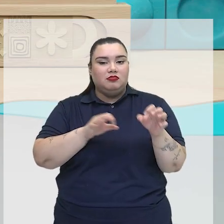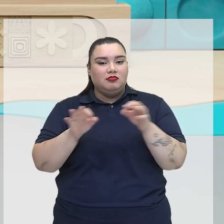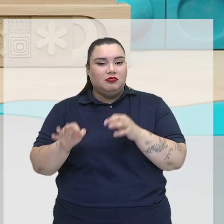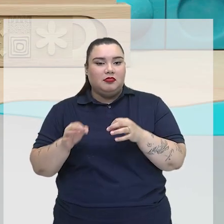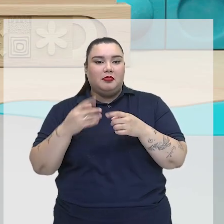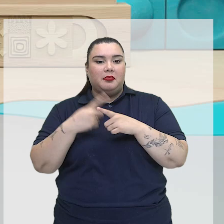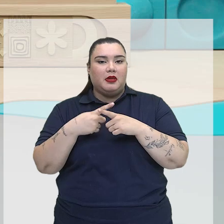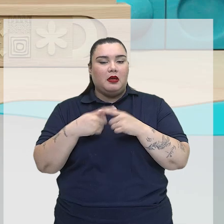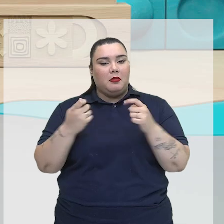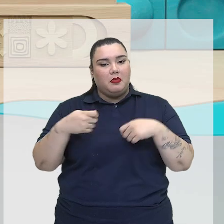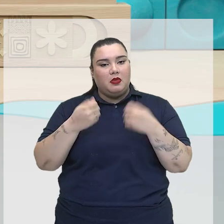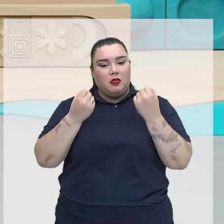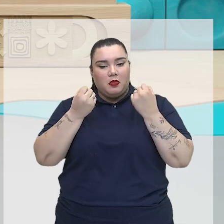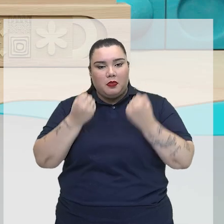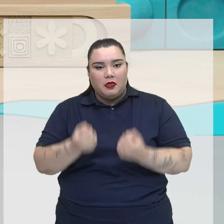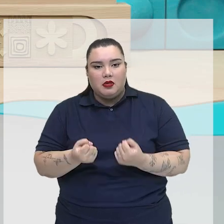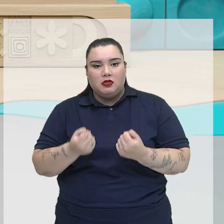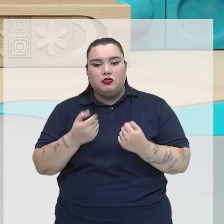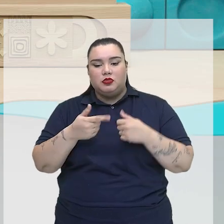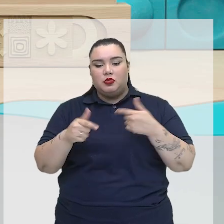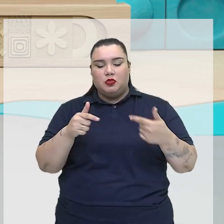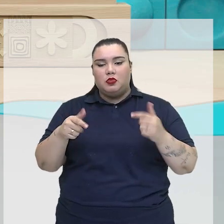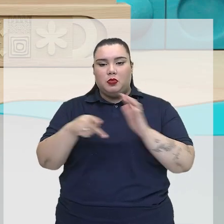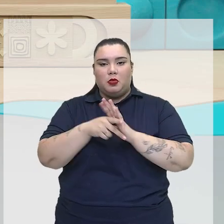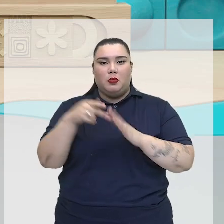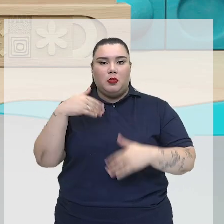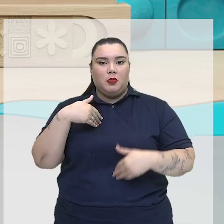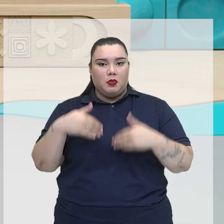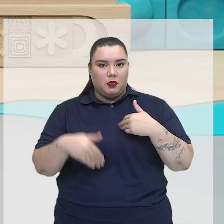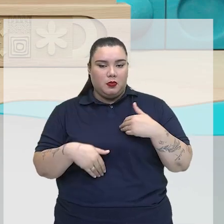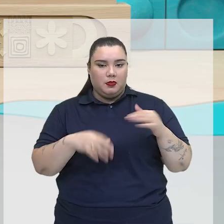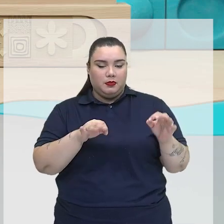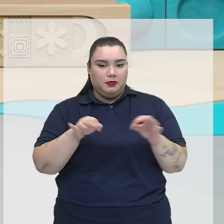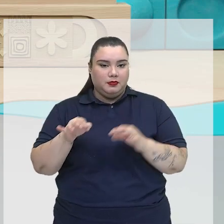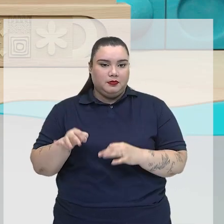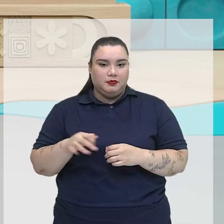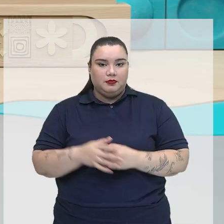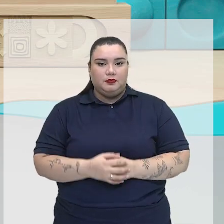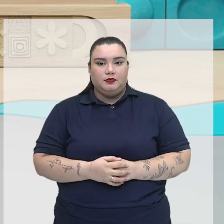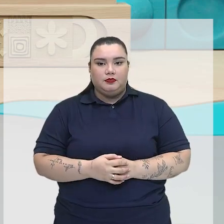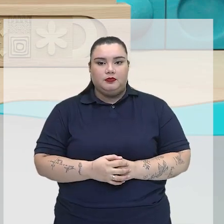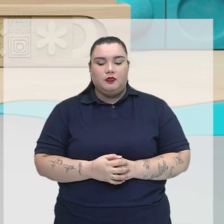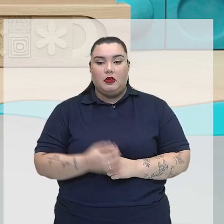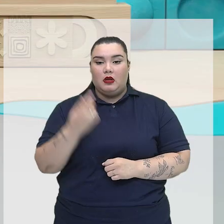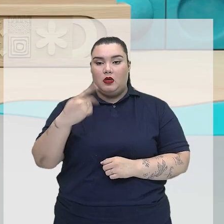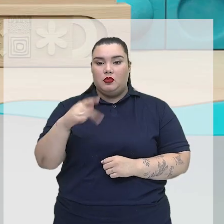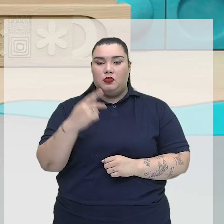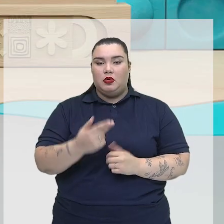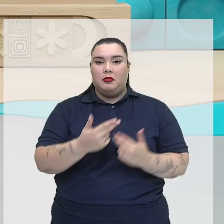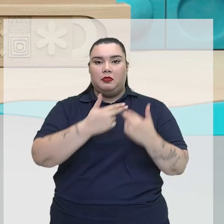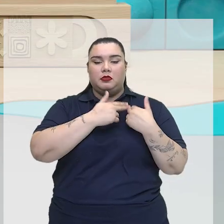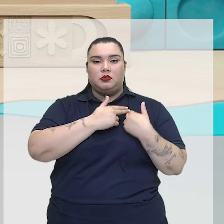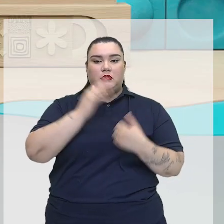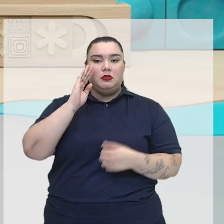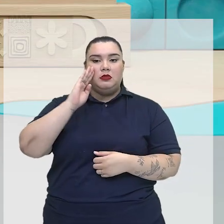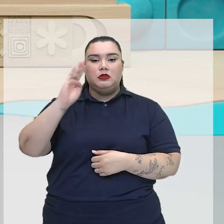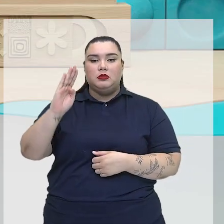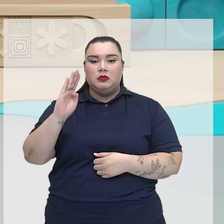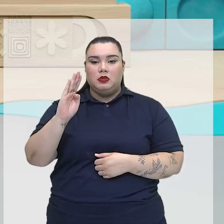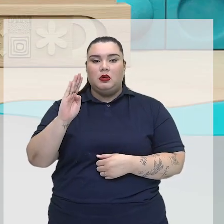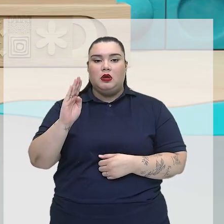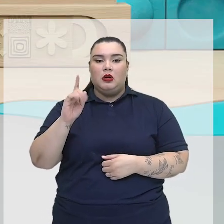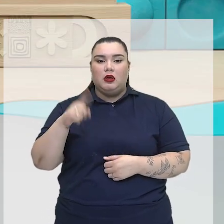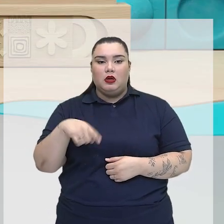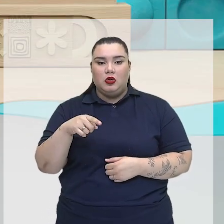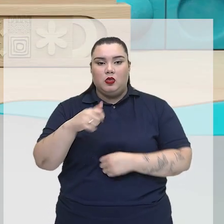para conseguir suportar o peso das outras estruturas do nosso corpo. E a sua função principal, a